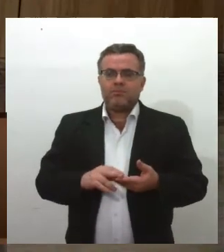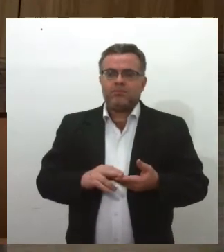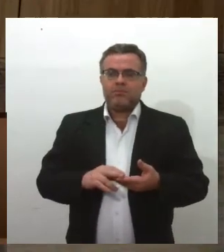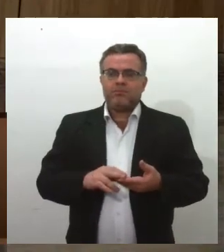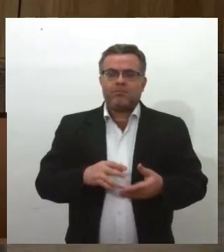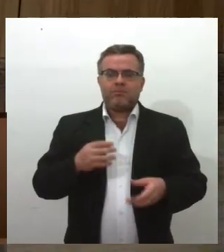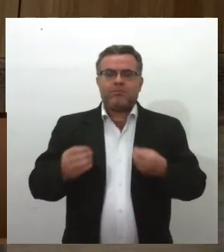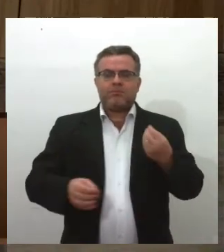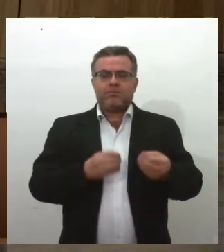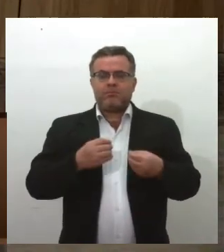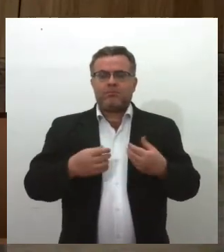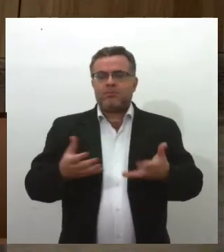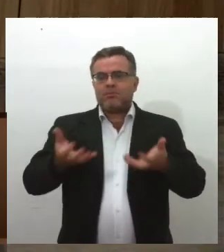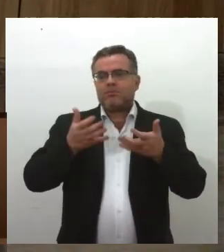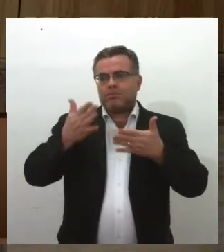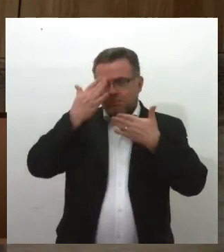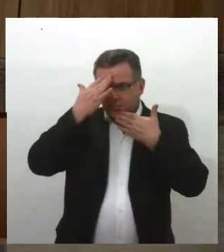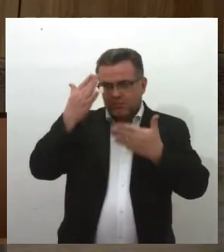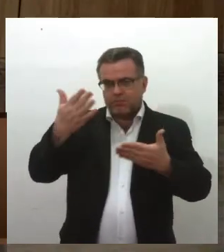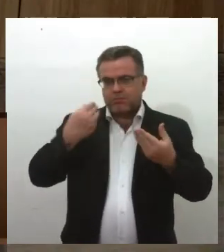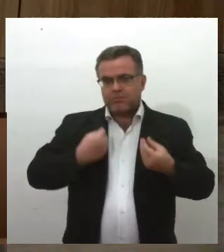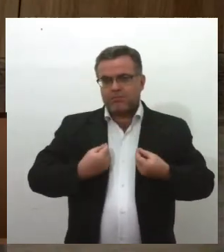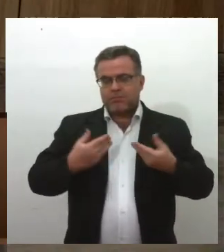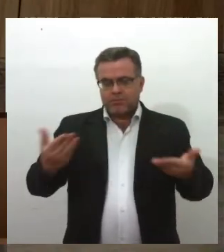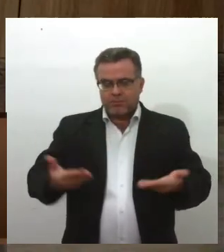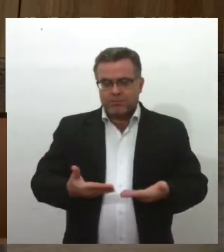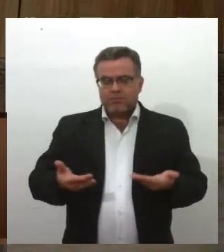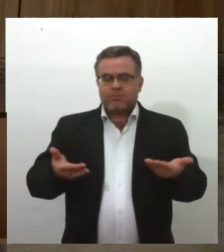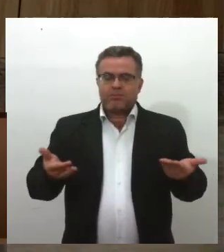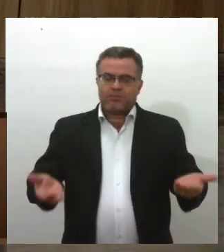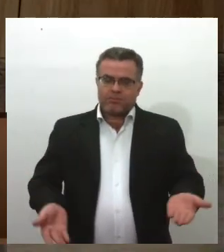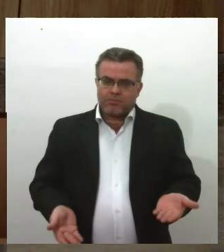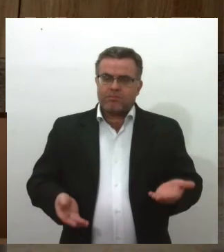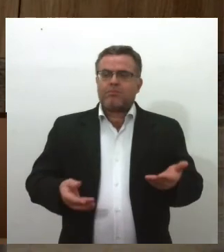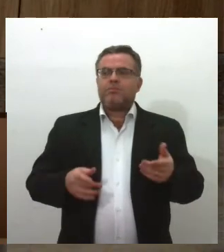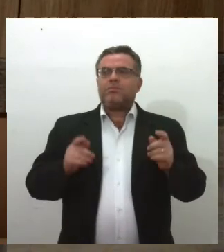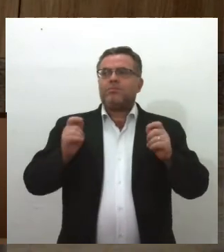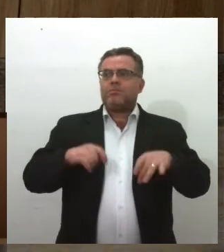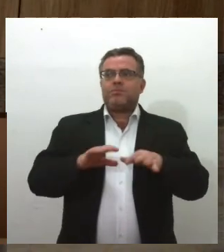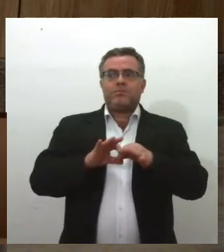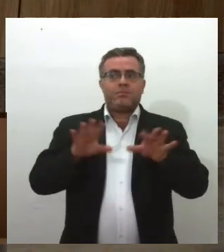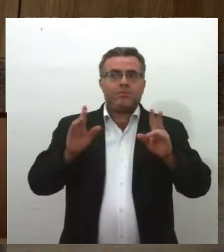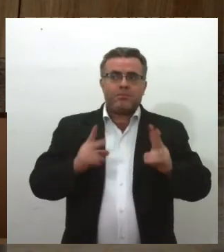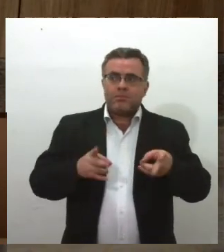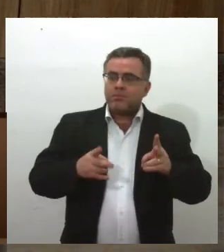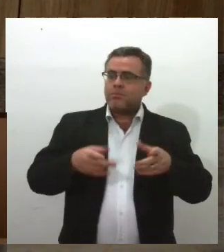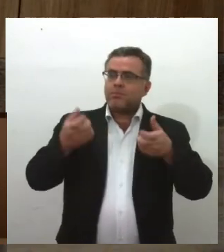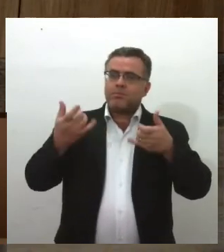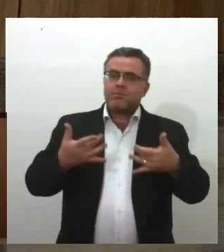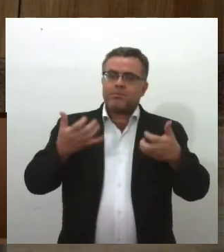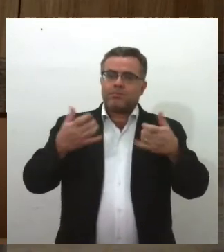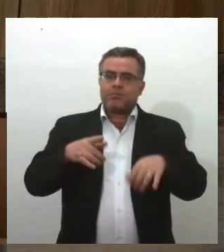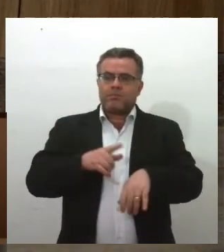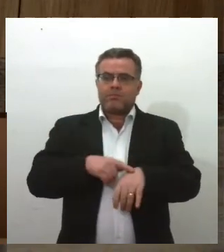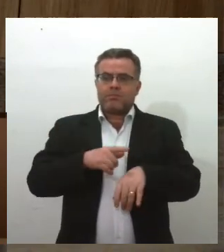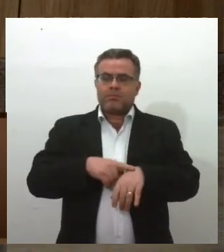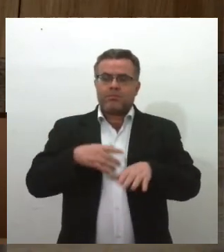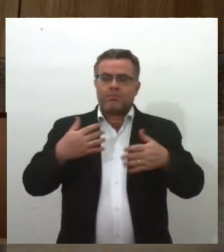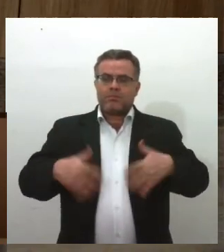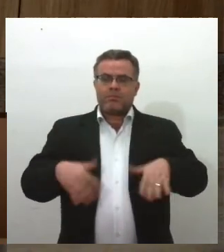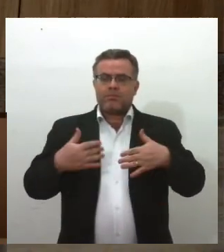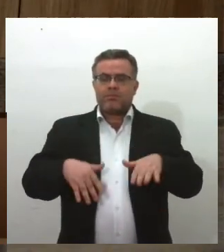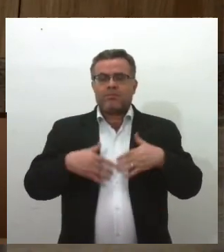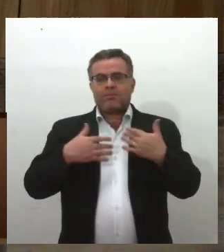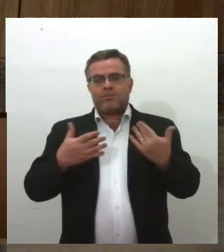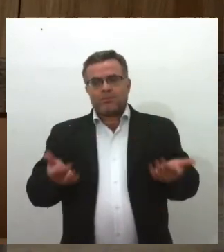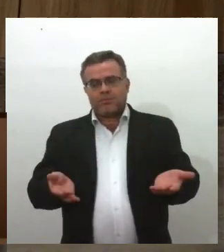Demétrio, nós queremos agradecer a sua participação aqui no Além da Pauta, colocar o programa à sua disposição e estamos com o tempo estouradinho, mas dá para se despedir da gente, dos